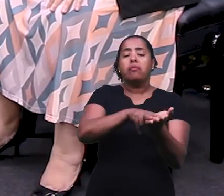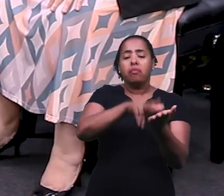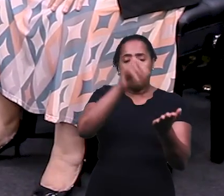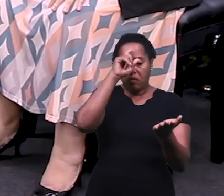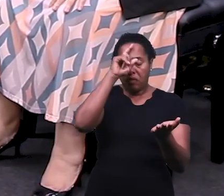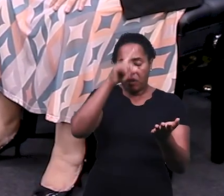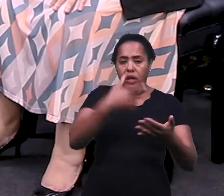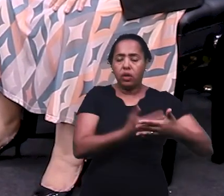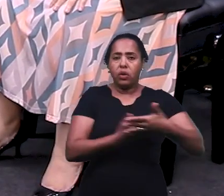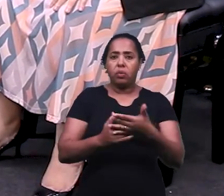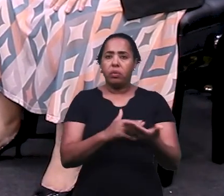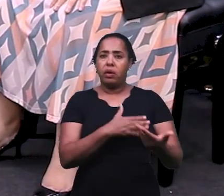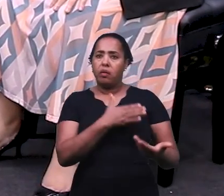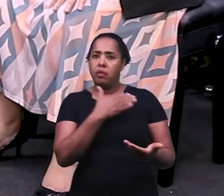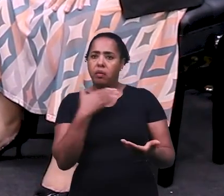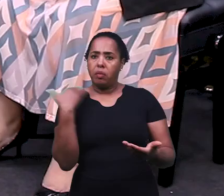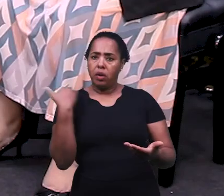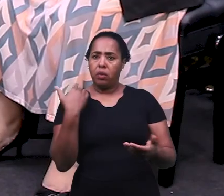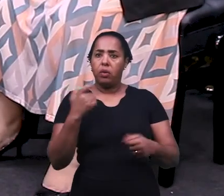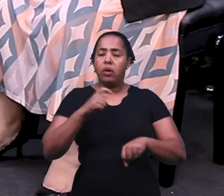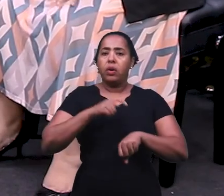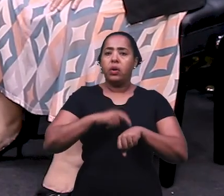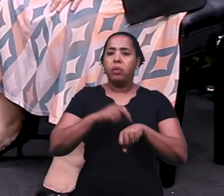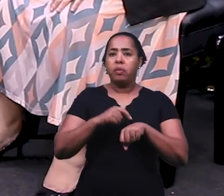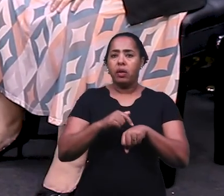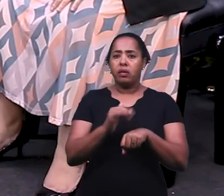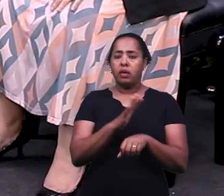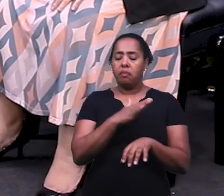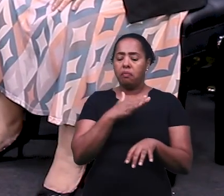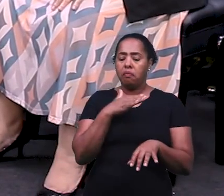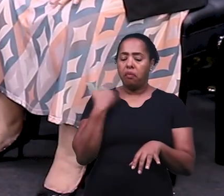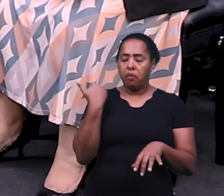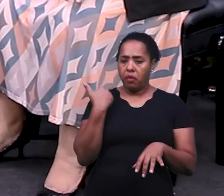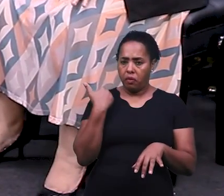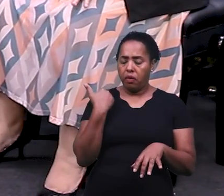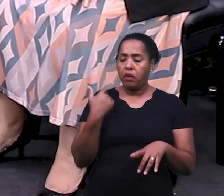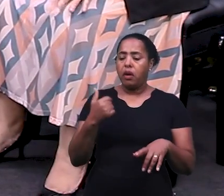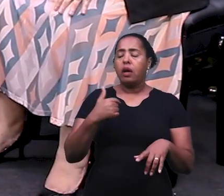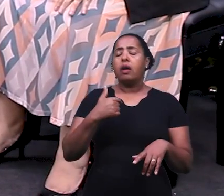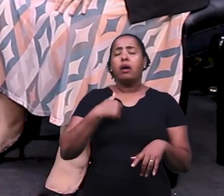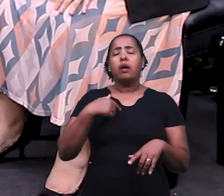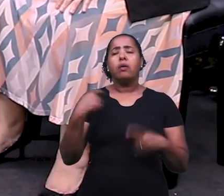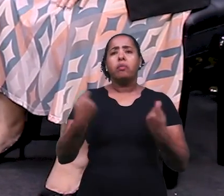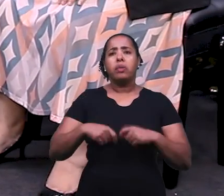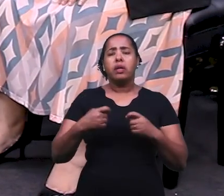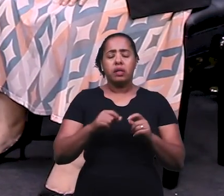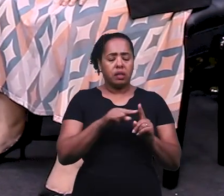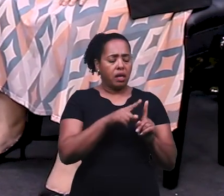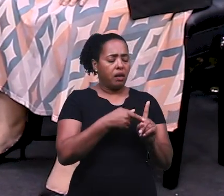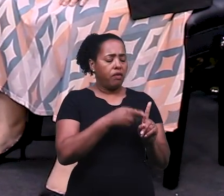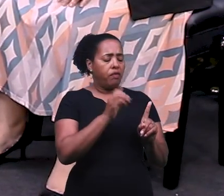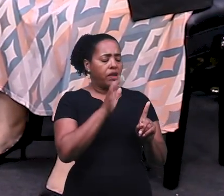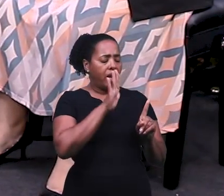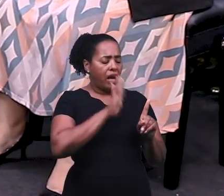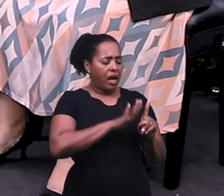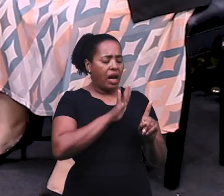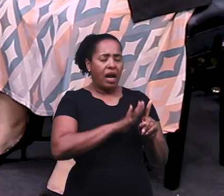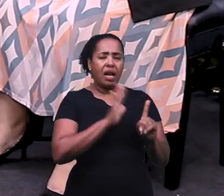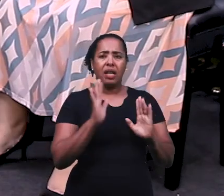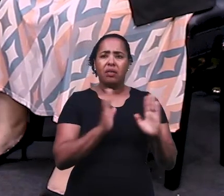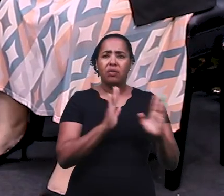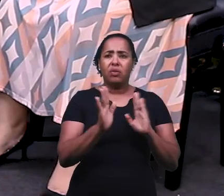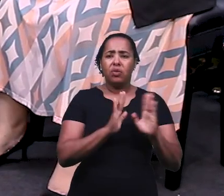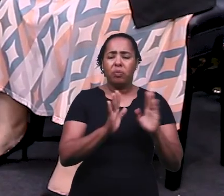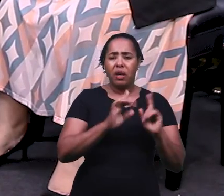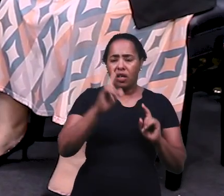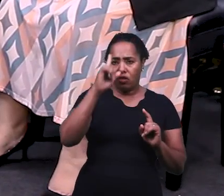E nisso eu fiquei internada no hospital e acabou que o neném veio a falecer, entendeu? E quando ele faleceu, eu tive que ficar ainda